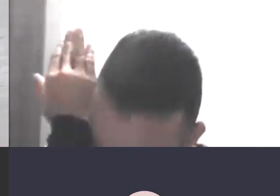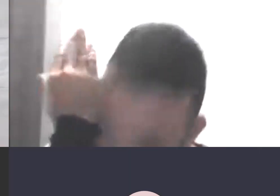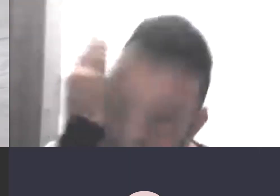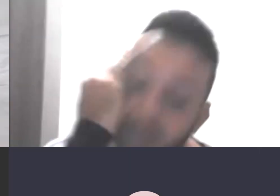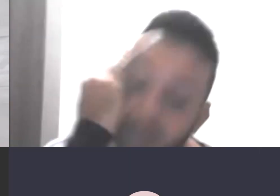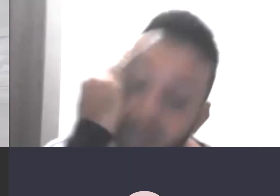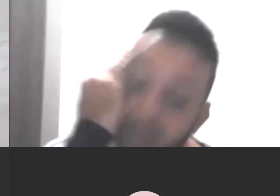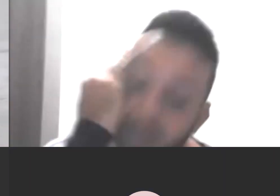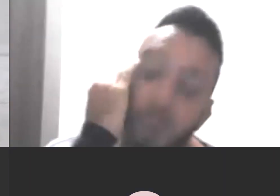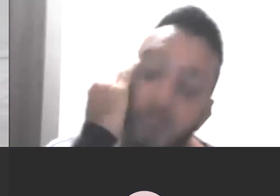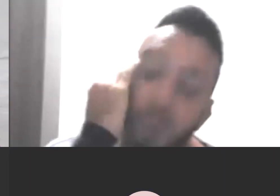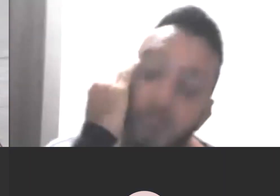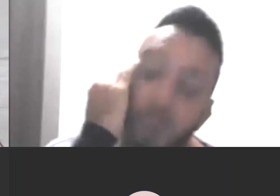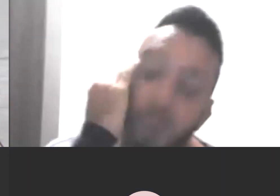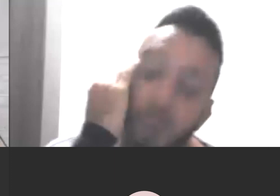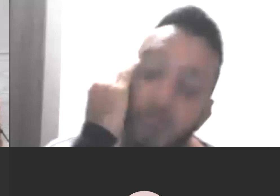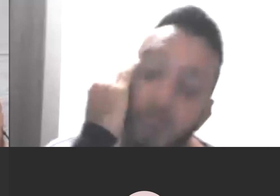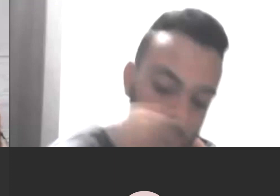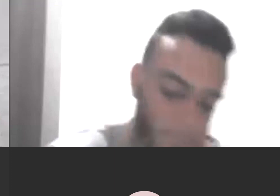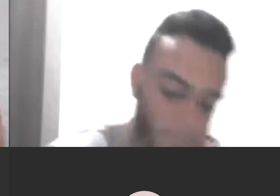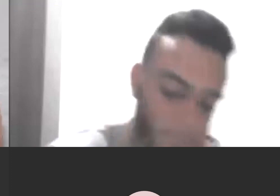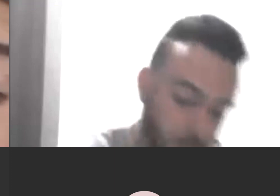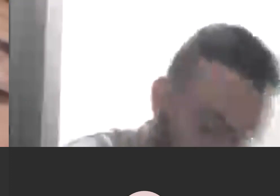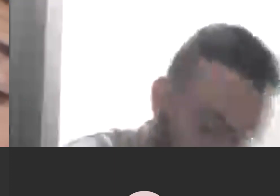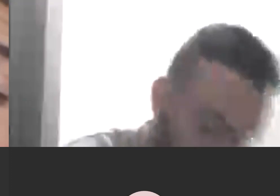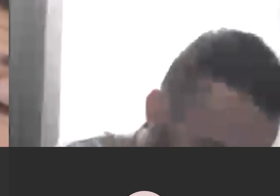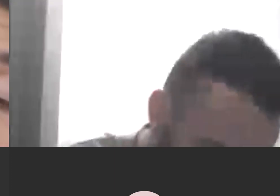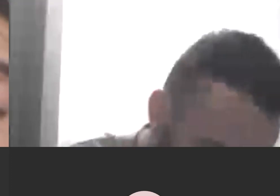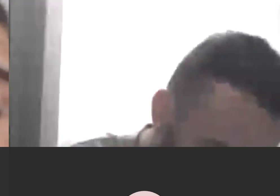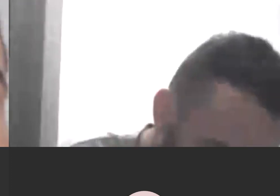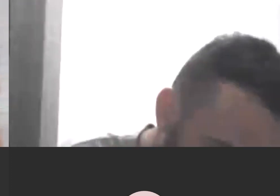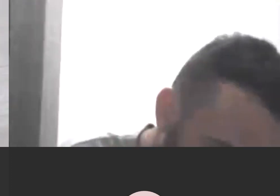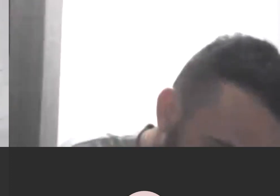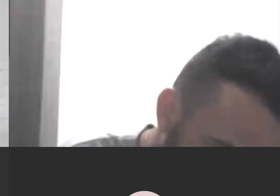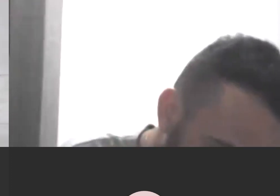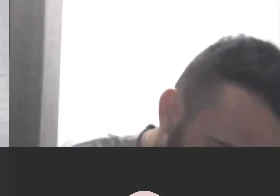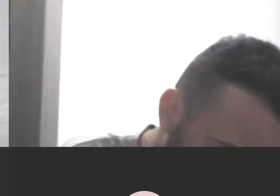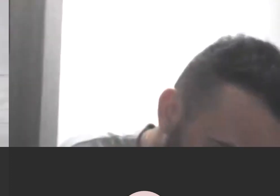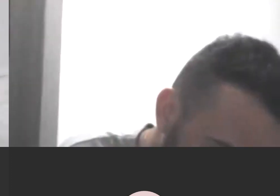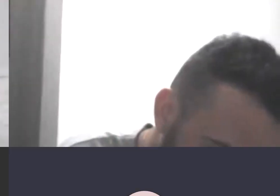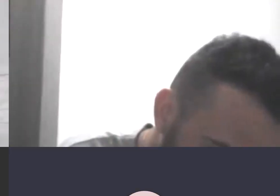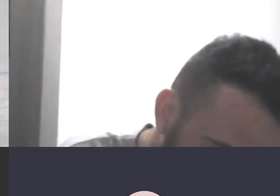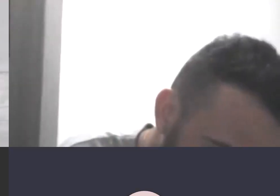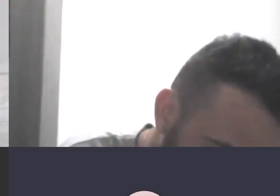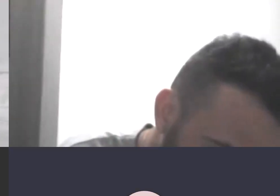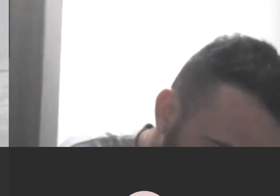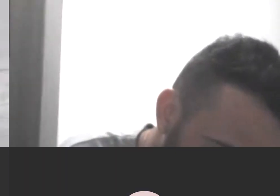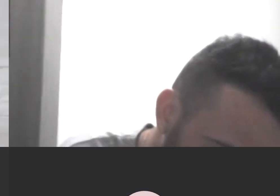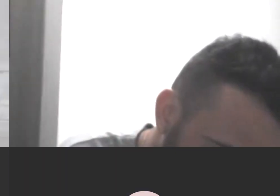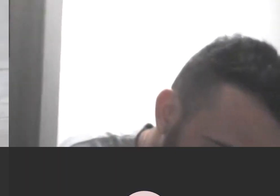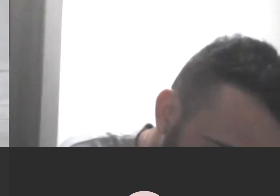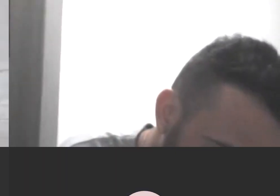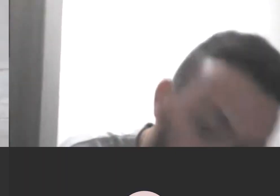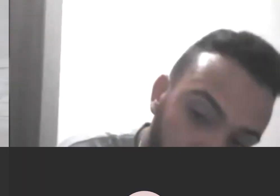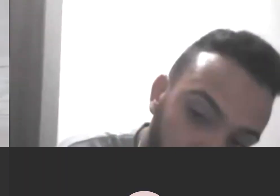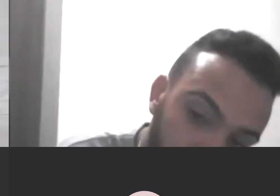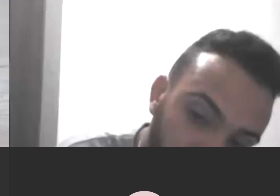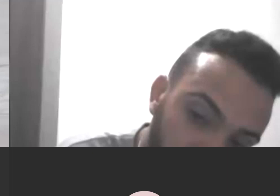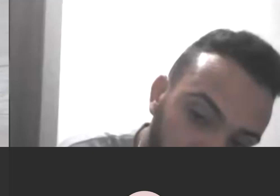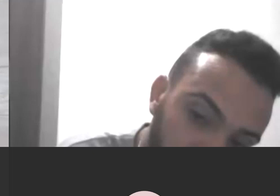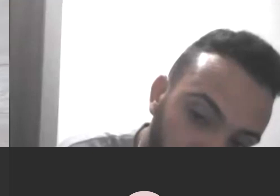A minha pergunta a respeito do redutor é por isso mesmo, né? Porque não é todo mundo que aceita, entendeu, Jéssica? Sim. E eu espero que um ou outro